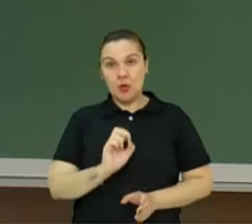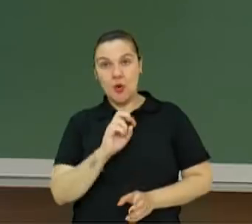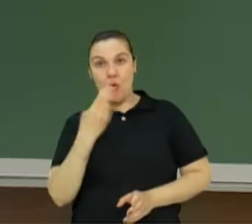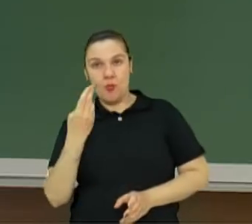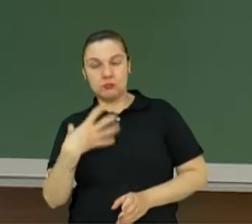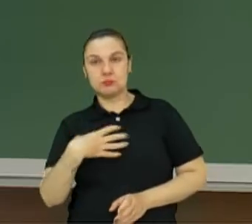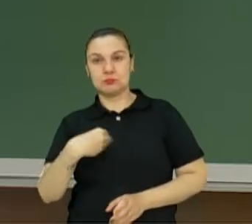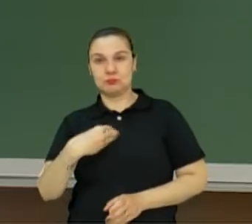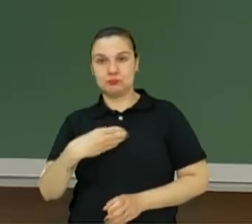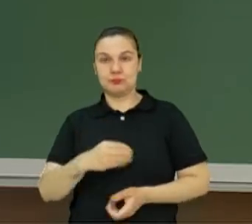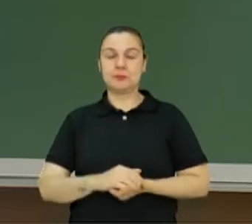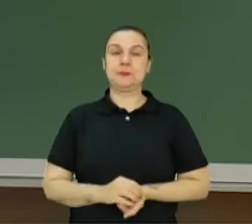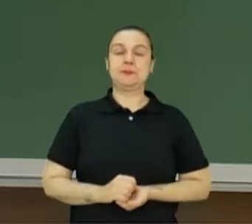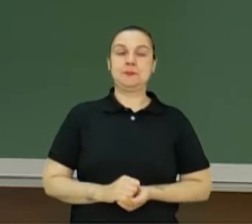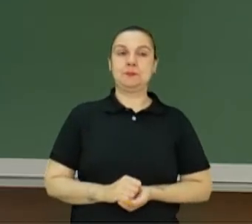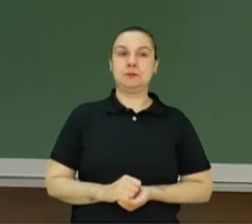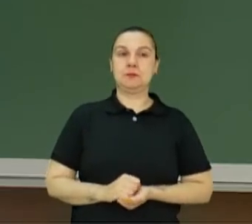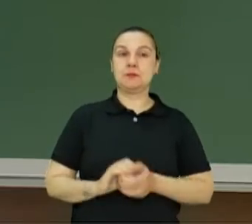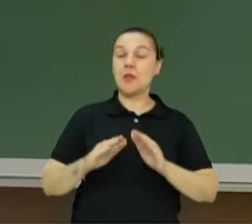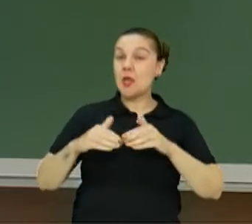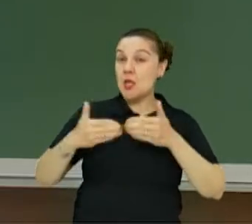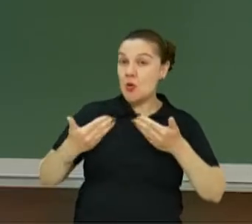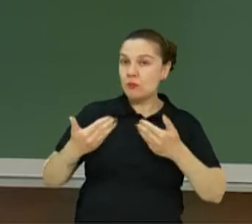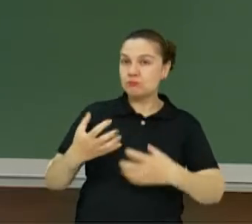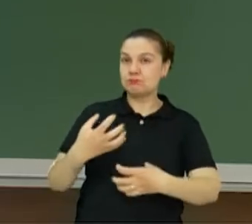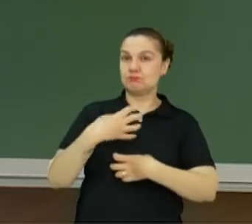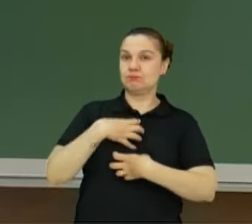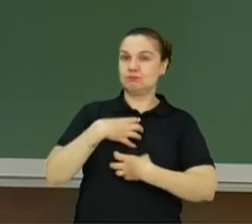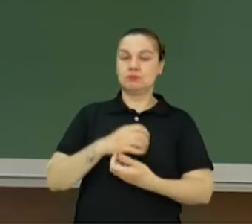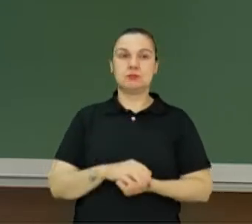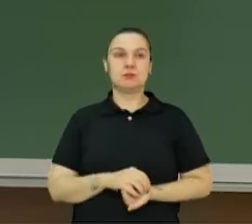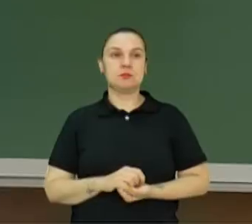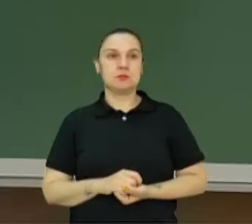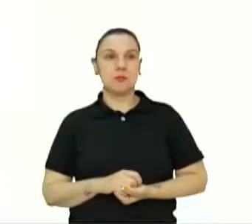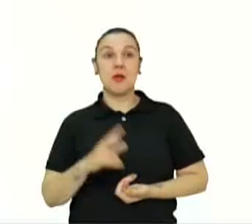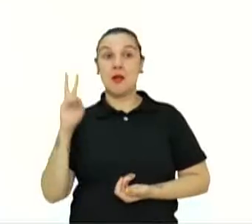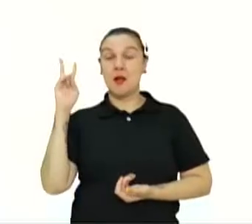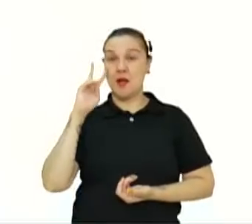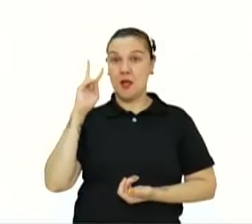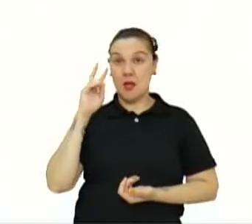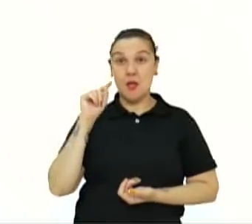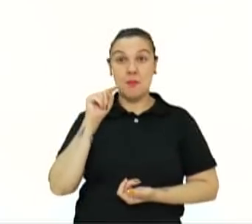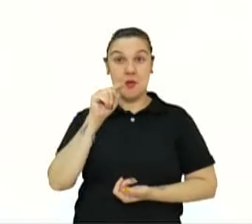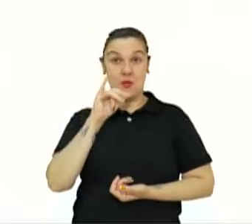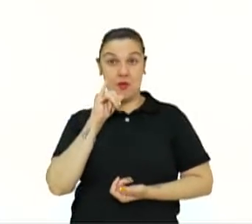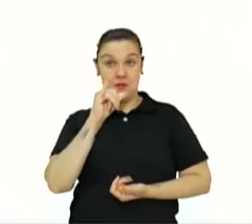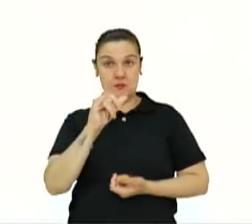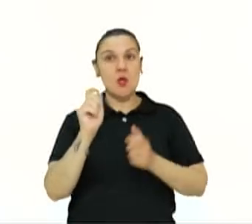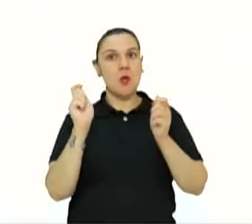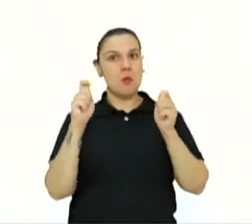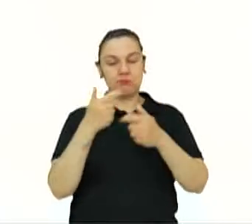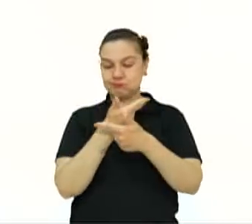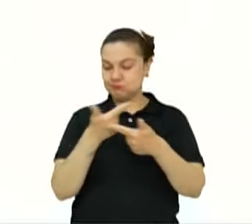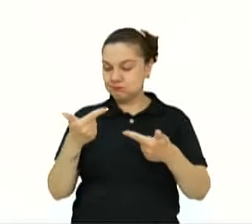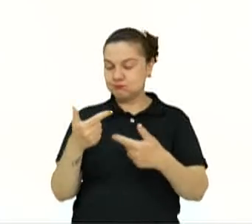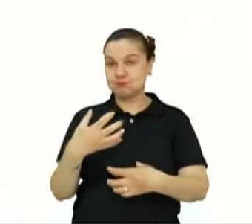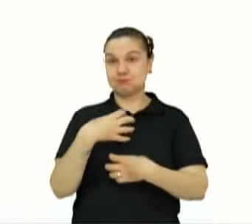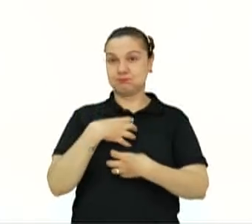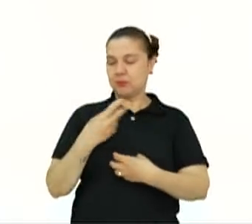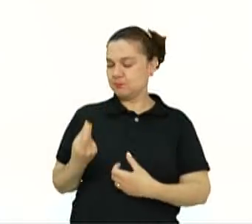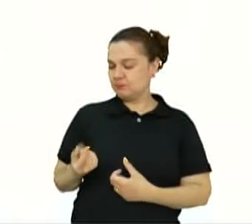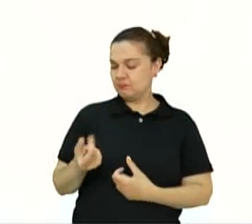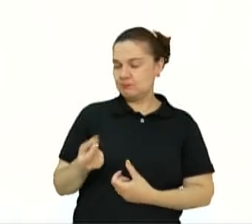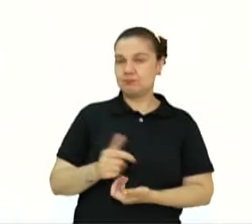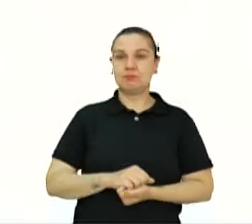na amamentação. Quanto aos sintomas? Então, lembra que essa doença ela pode ser assintomática por muito